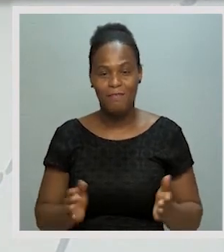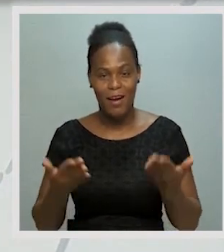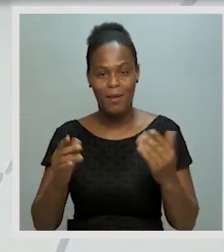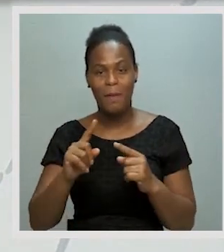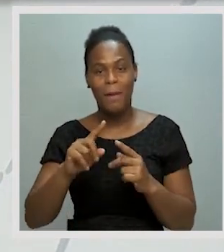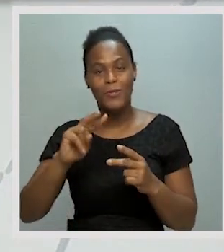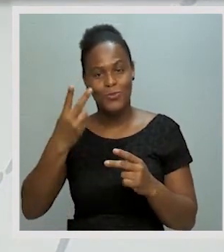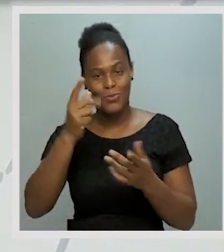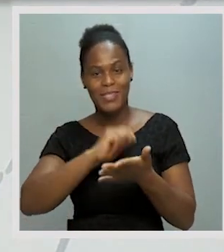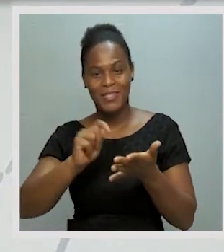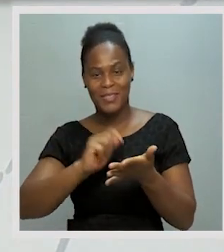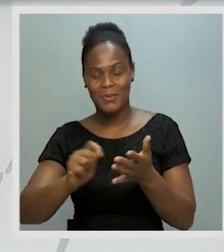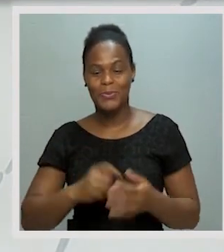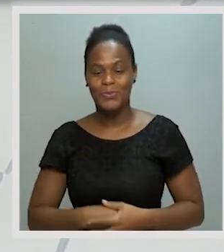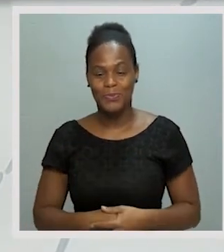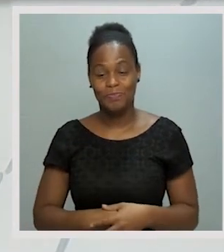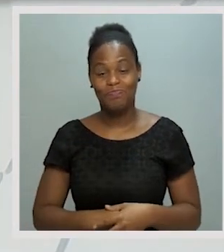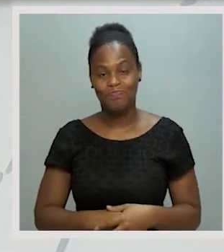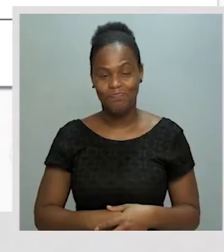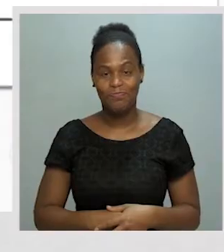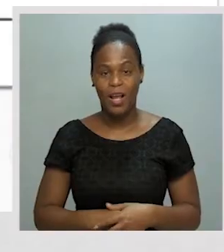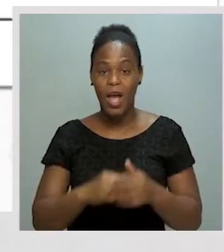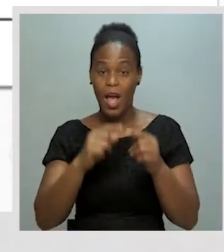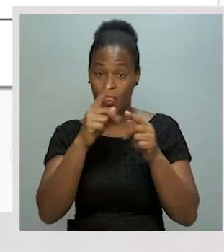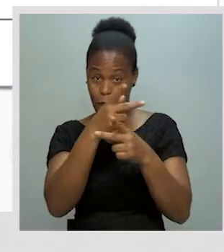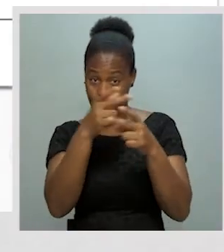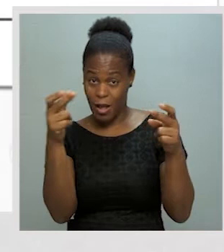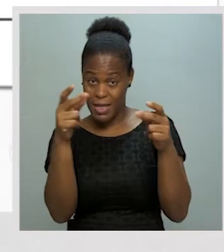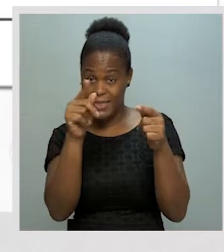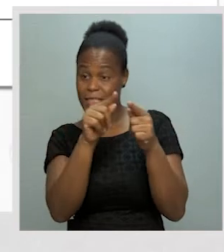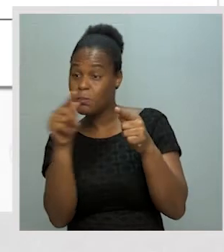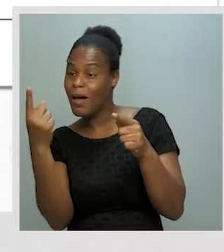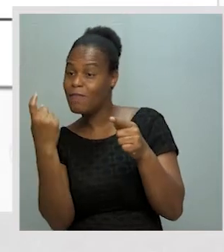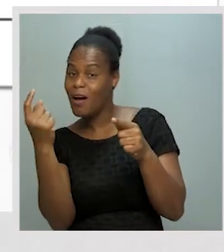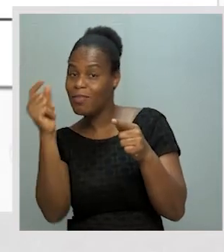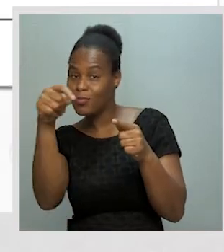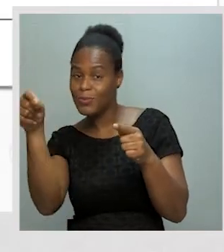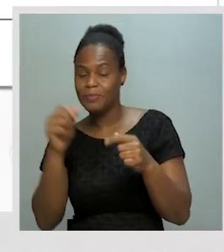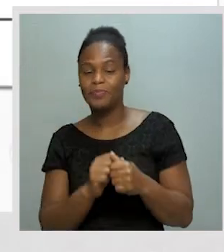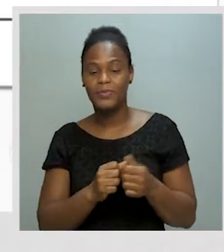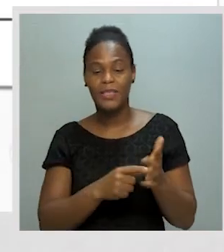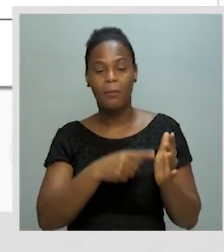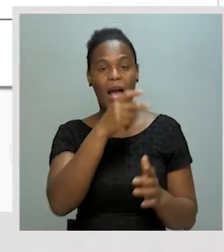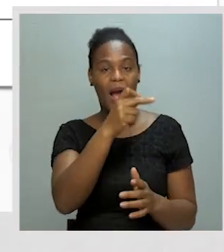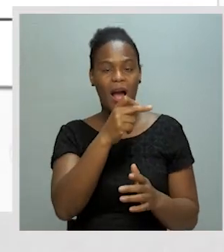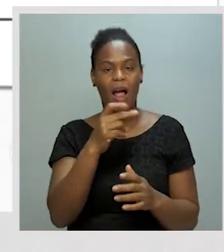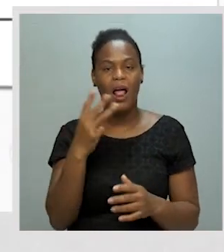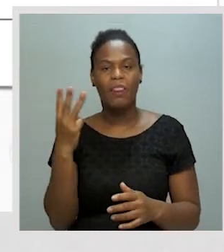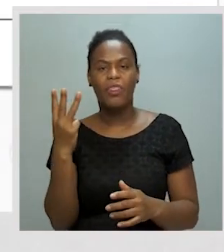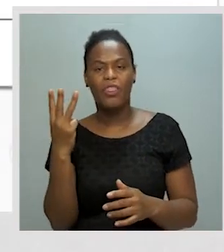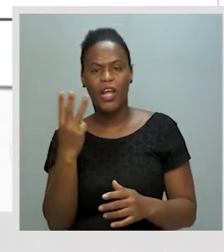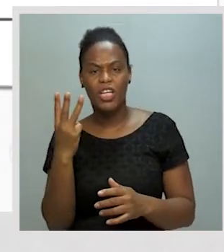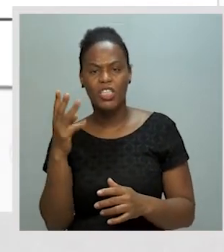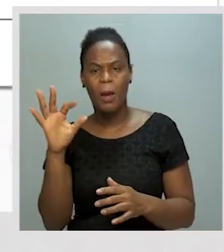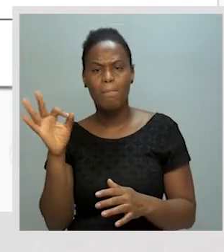Vamos lá para o nosso segundo exercício. Completa os espaços. A linha A. 3 moscas com